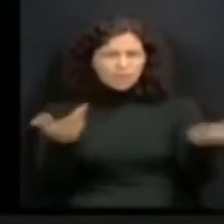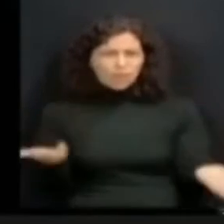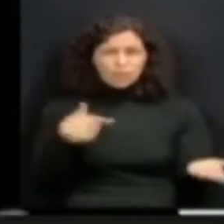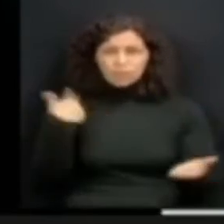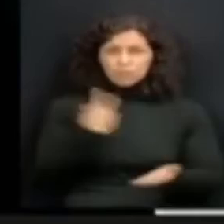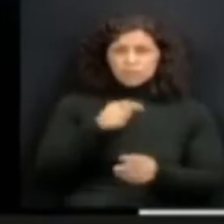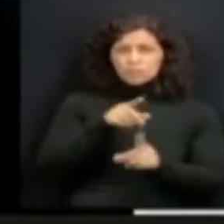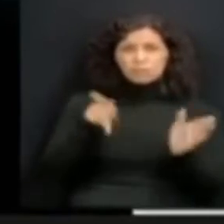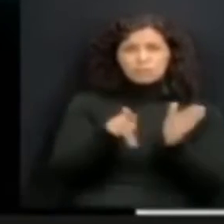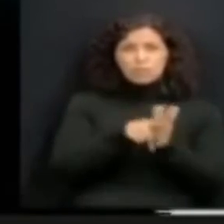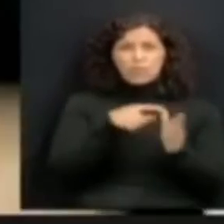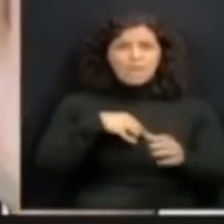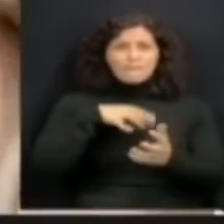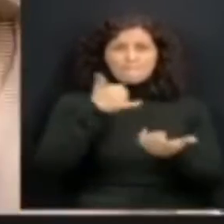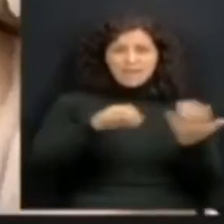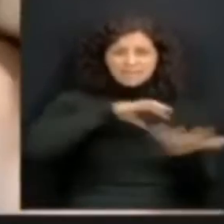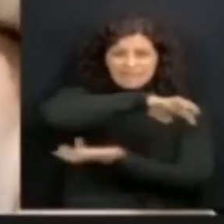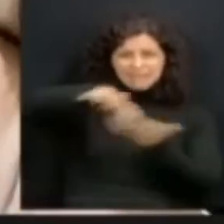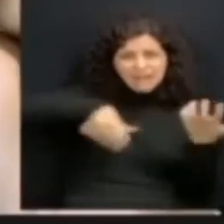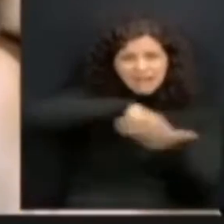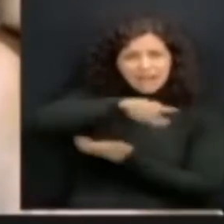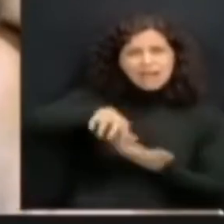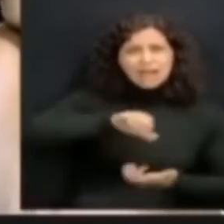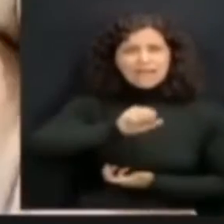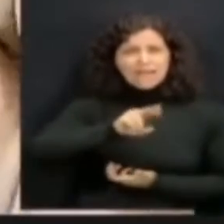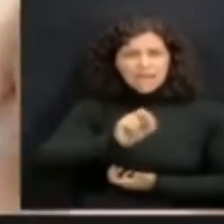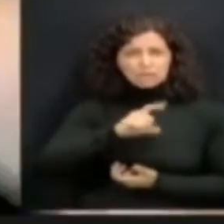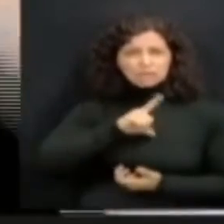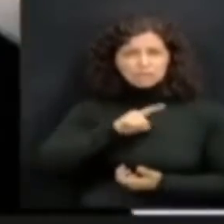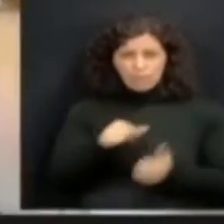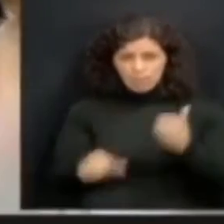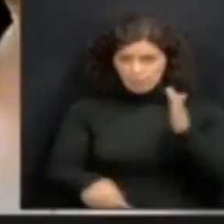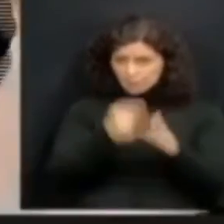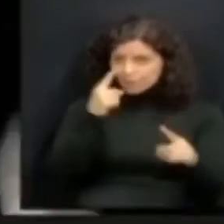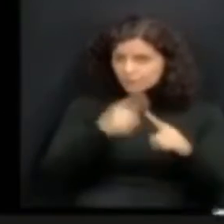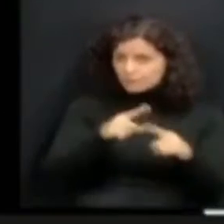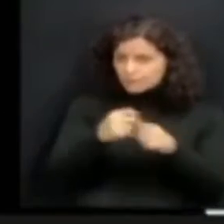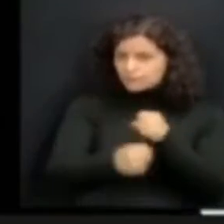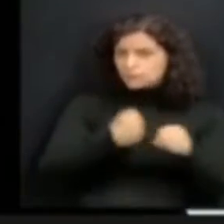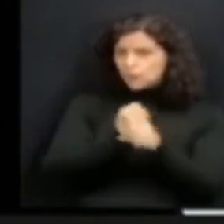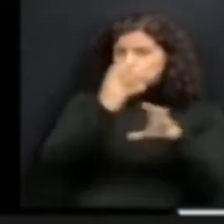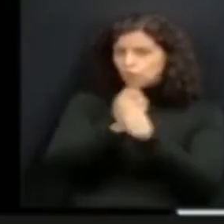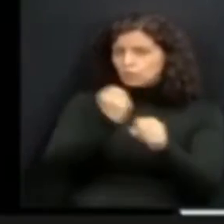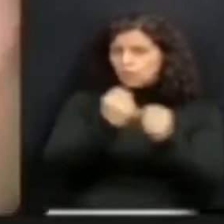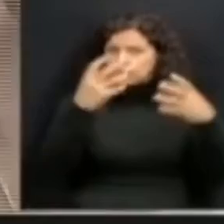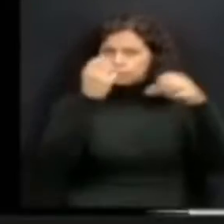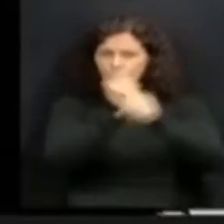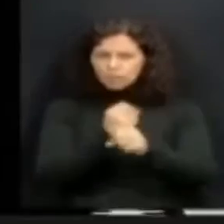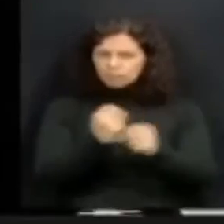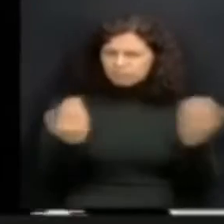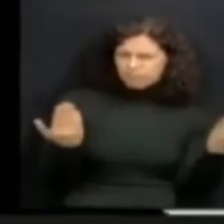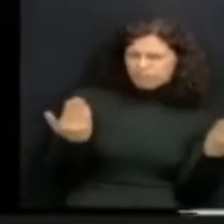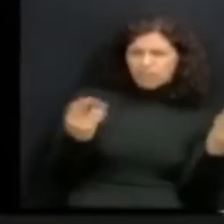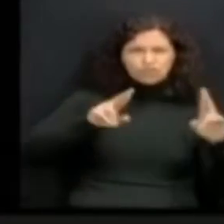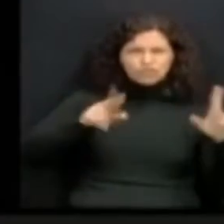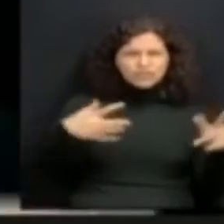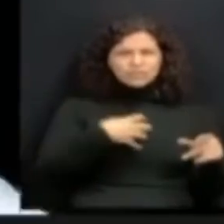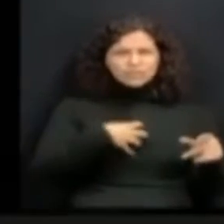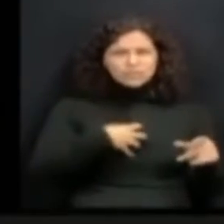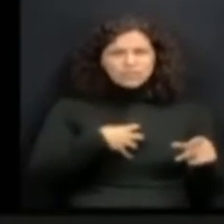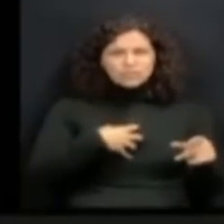aceite um cenário de caos. Não é o primeiro ano que os números, depois de apurados, distorcem